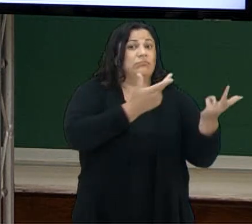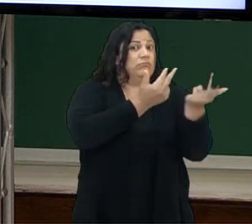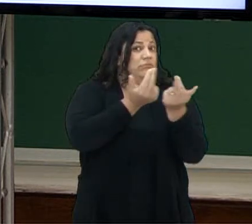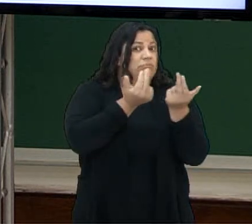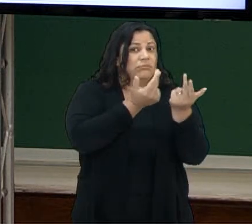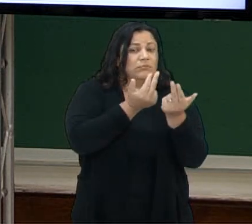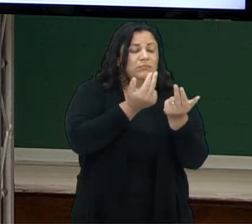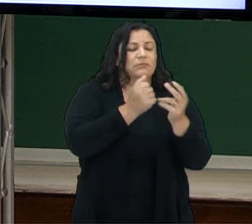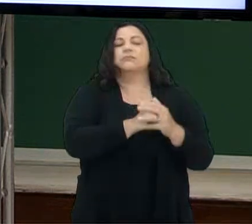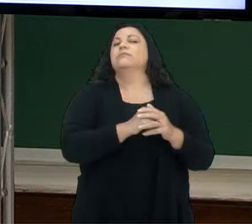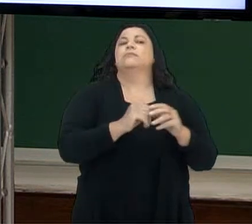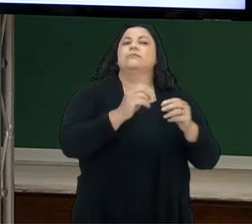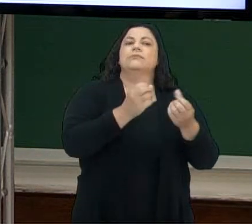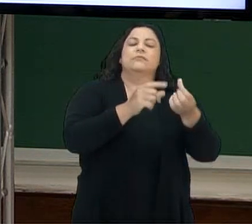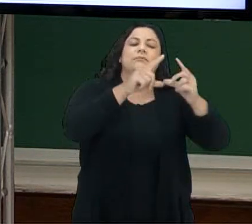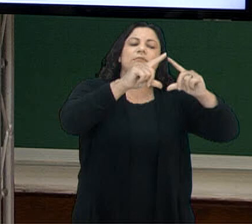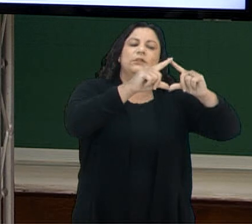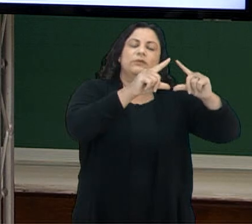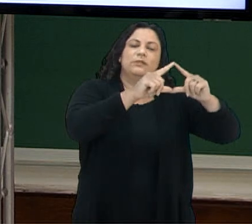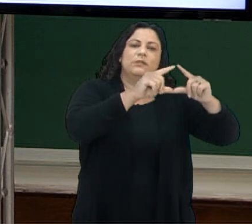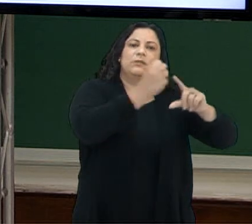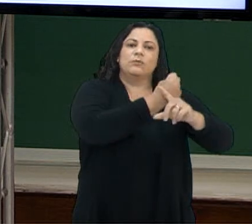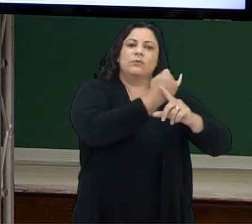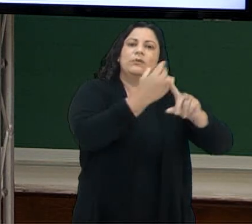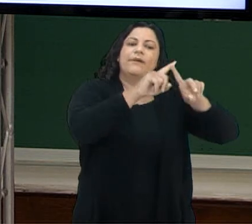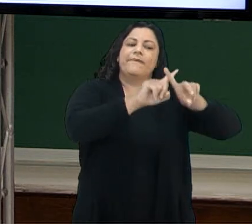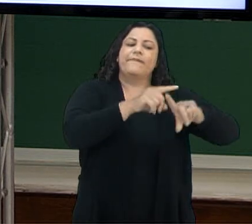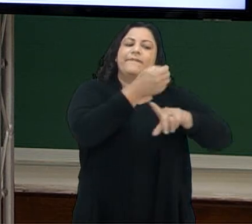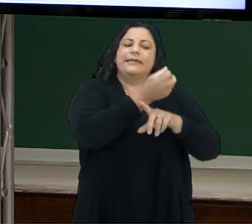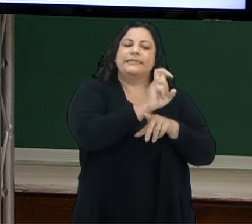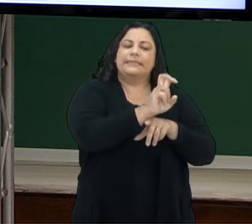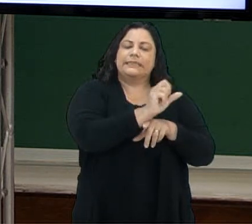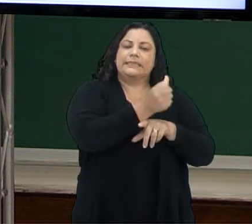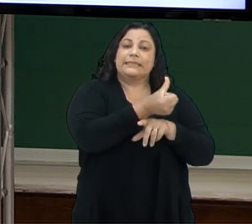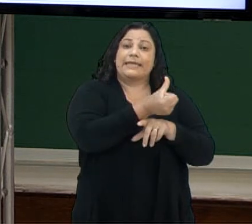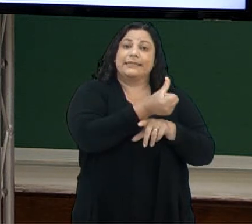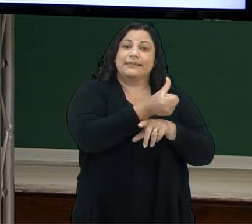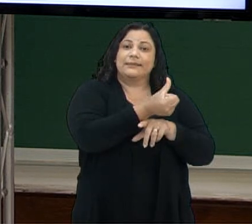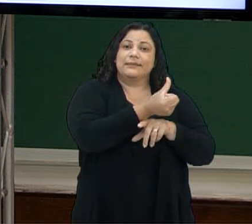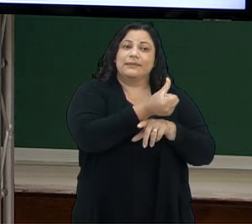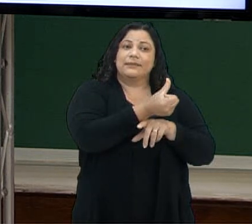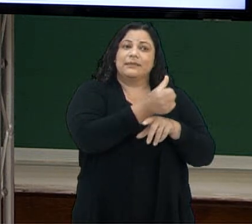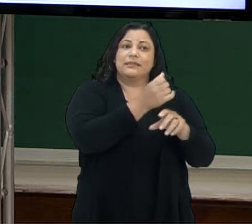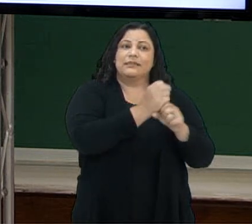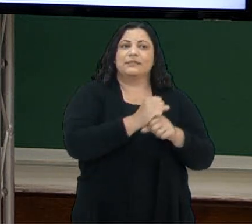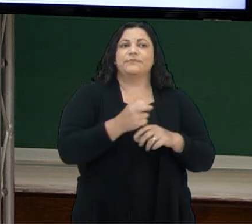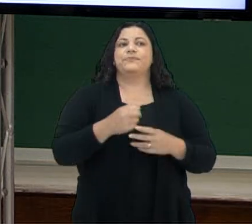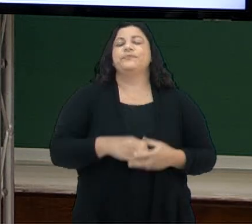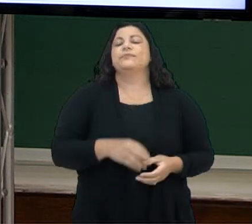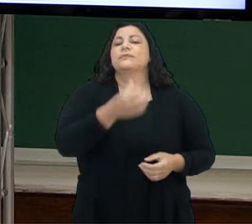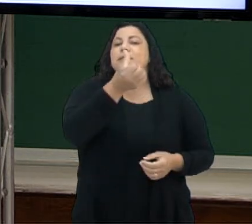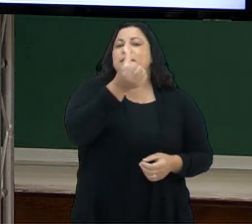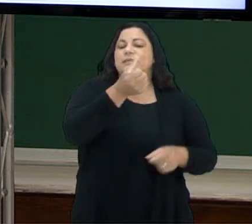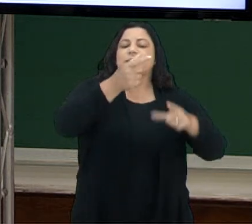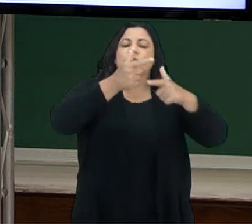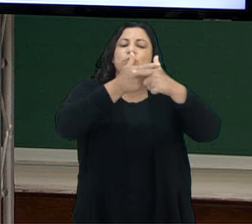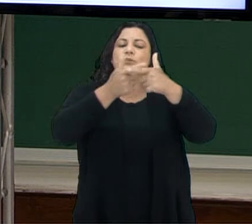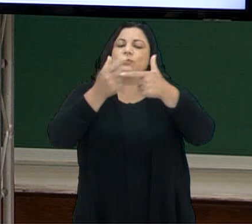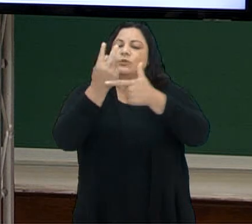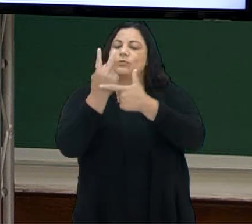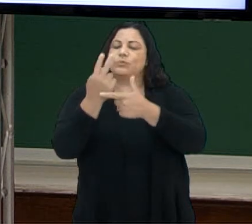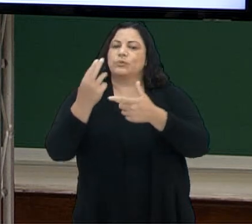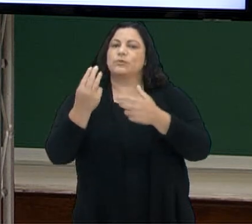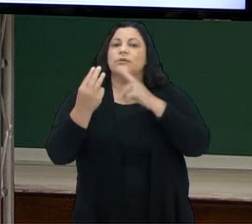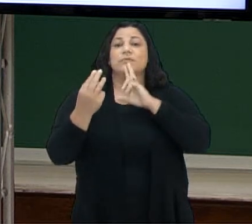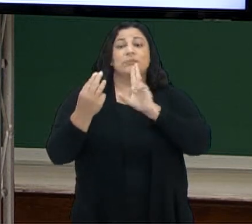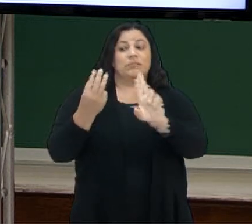equilátero, tá? Lado vezes apótema, divididos por 2. Eu posso simplificar aqui, ó. 6 divididos por 2 fica 3. Então, a área de